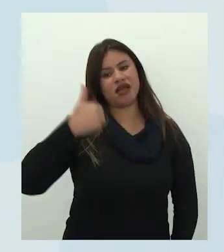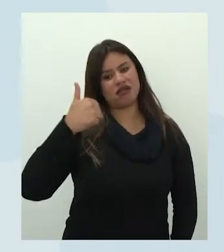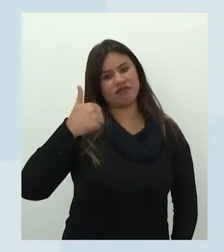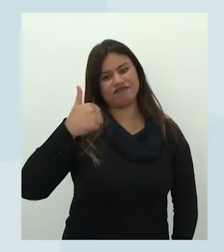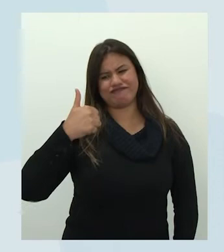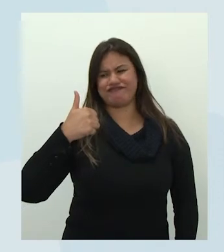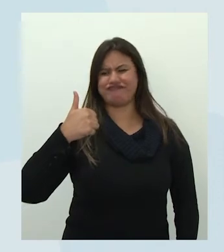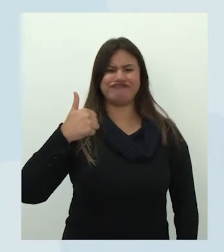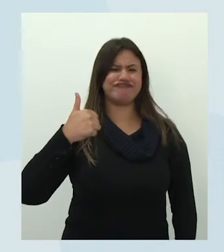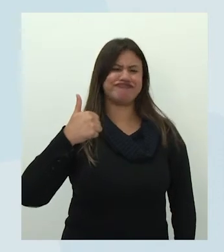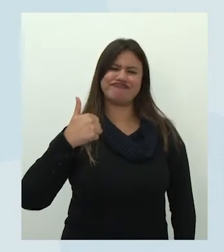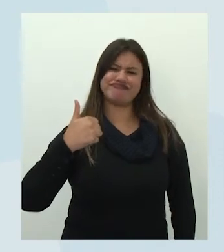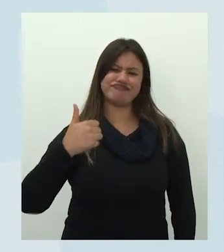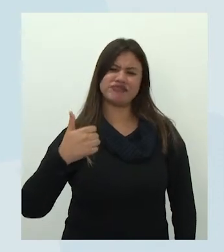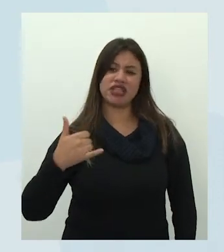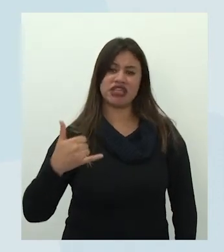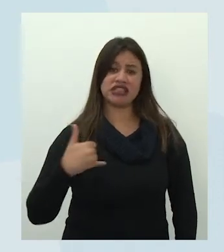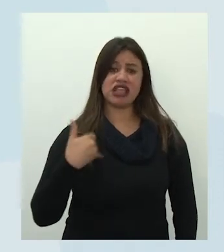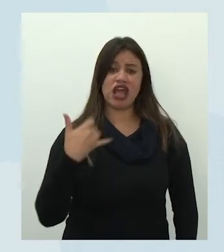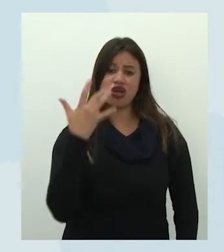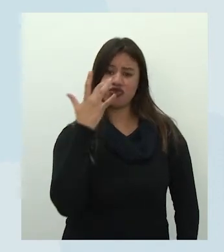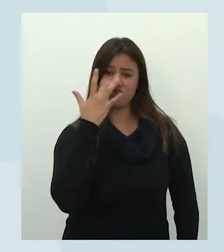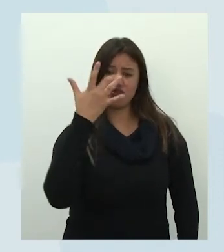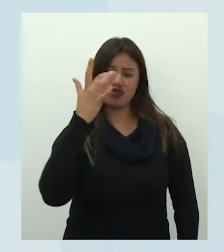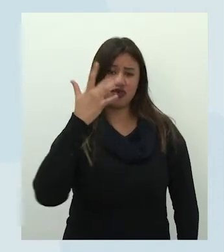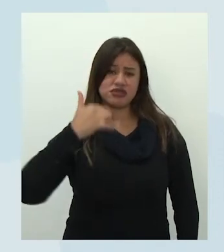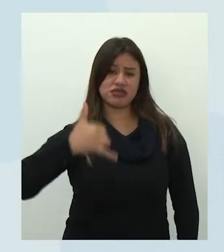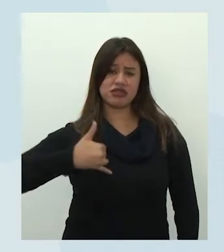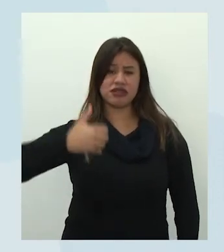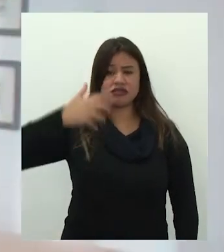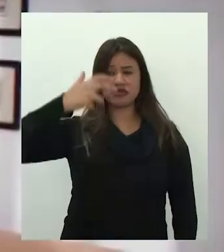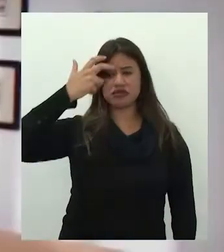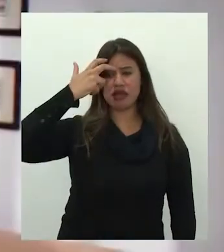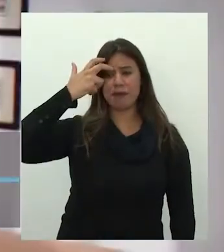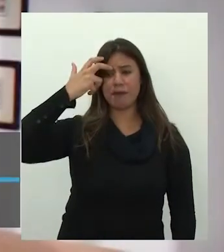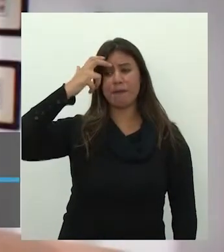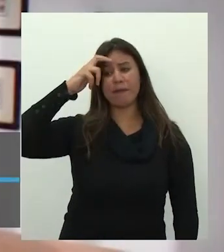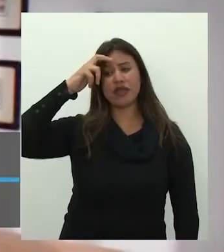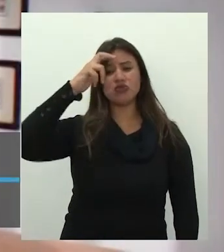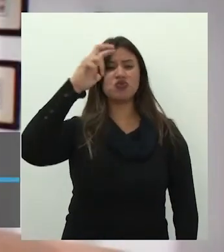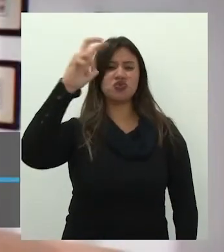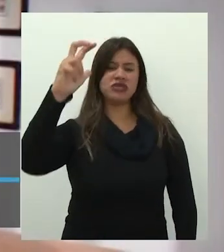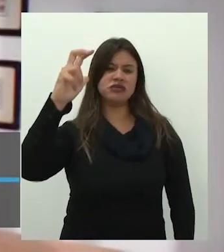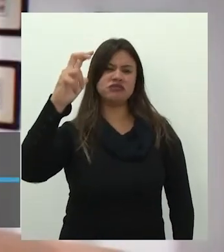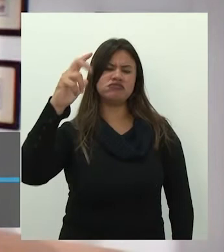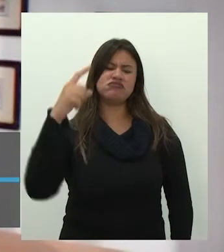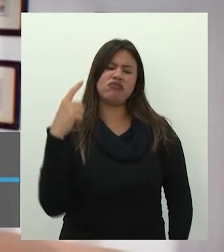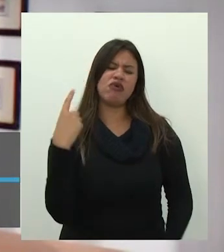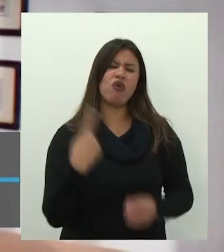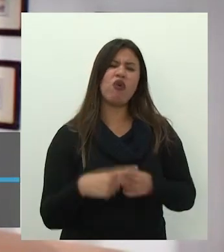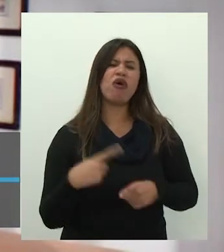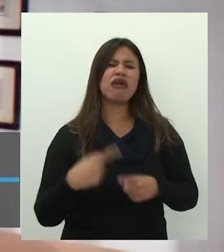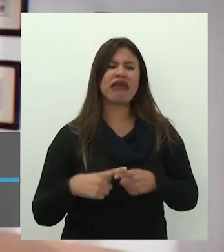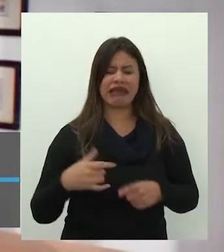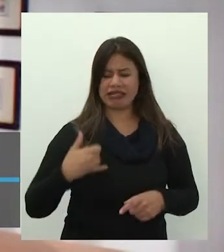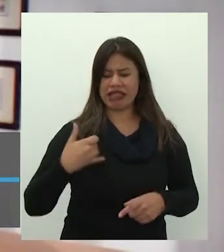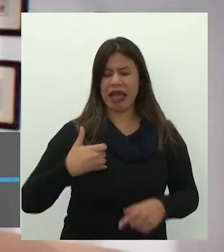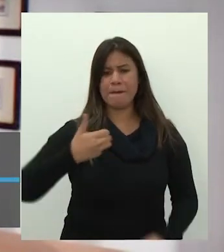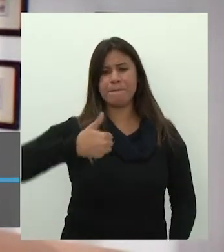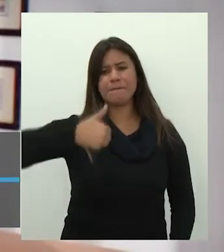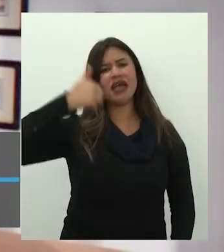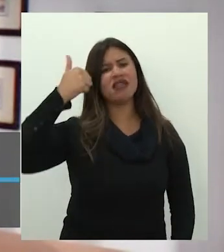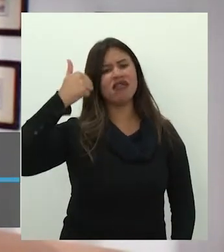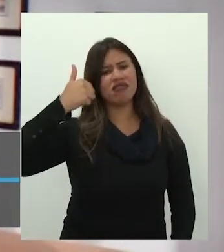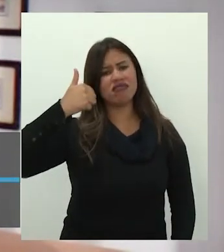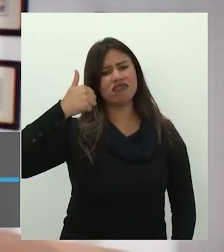melhor idade, idade do ouro, idade da sabedoria. Por que essa seria a melhor idade e não aquela idade